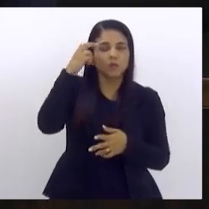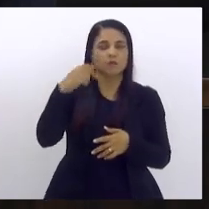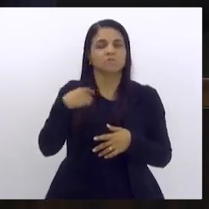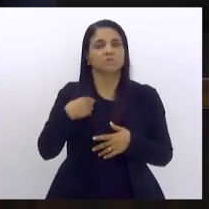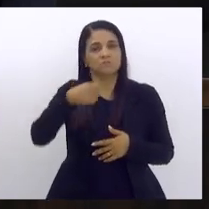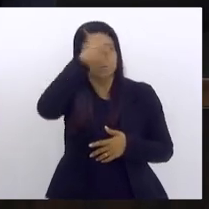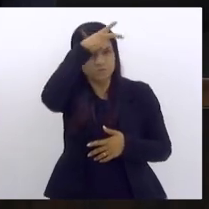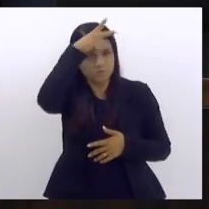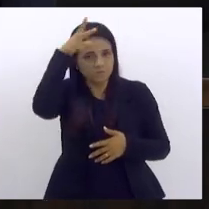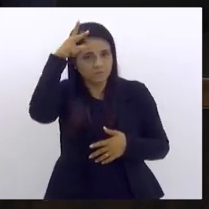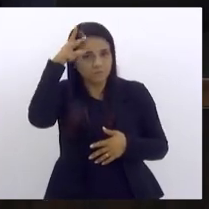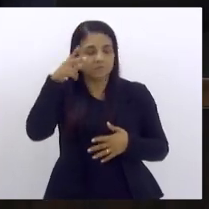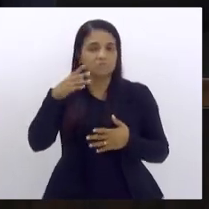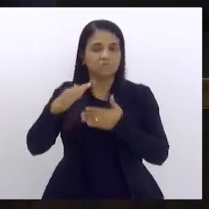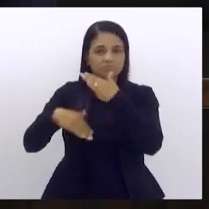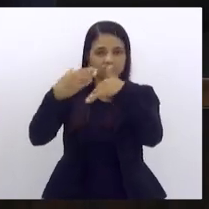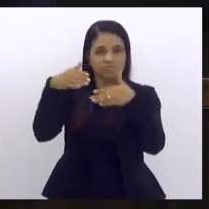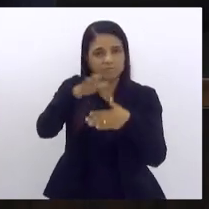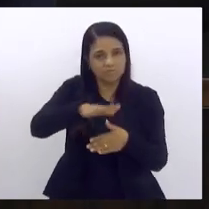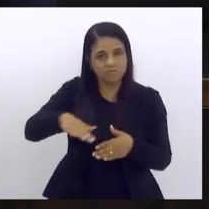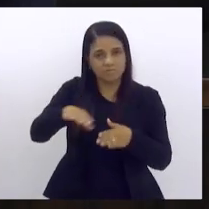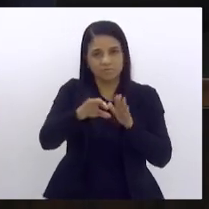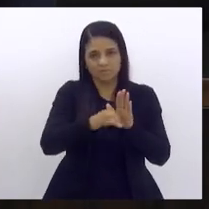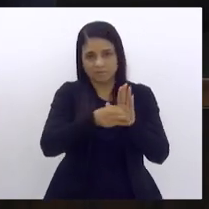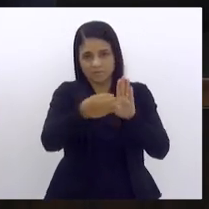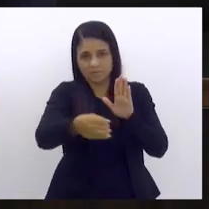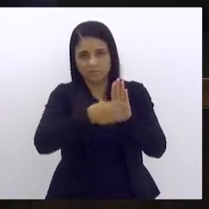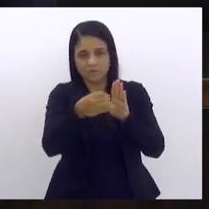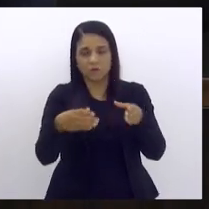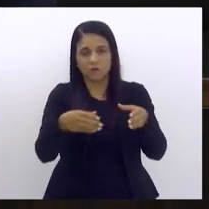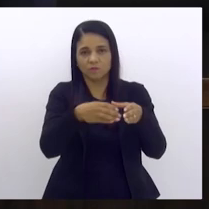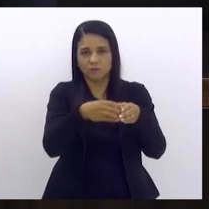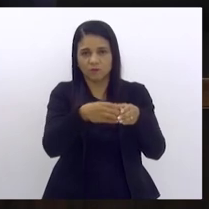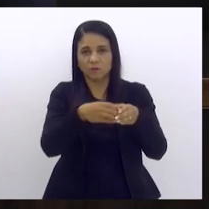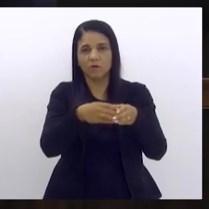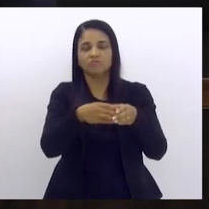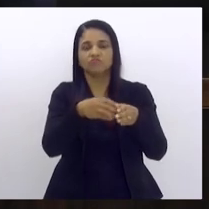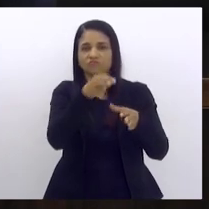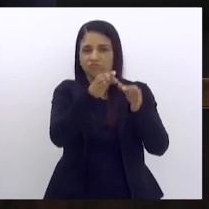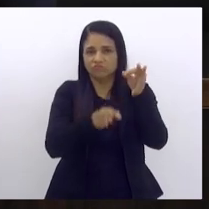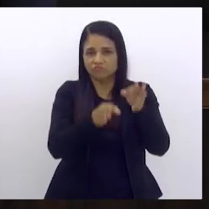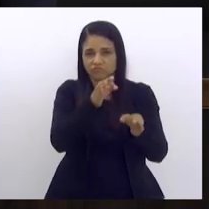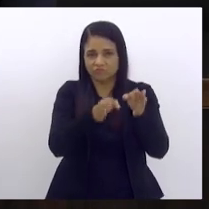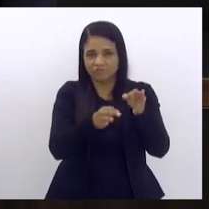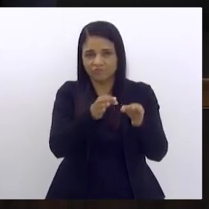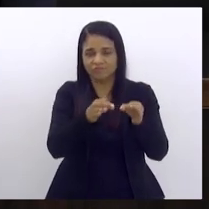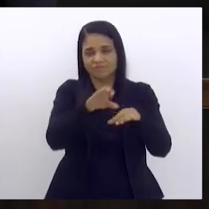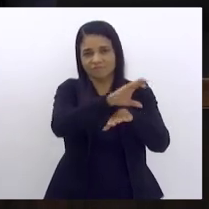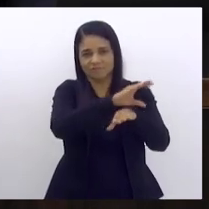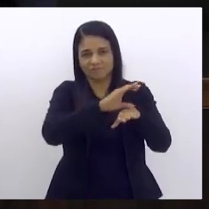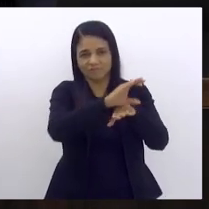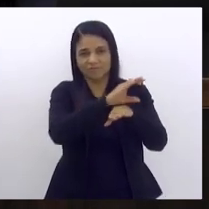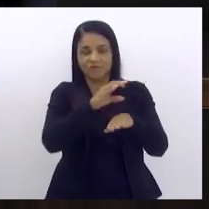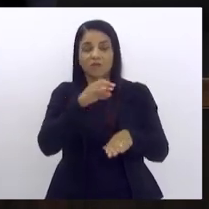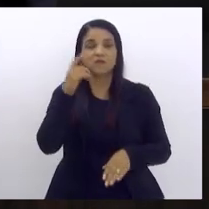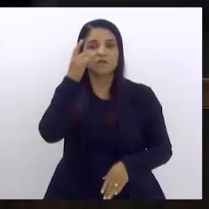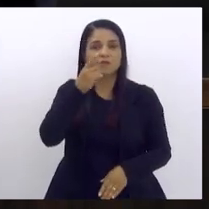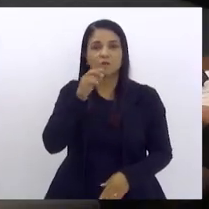Regional. Para emitir parecer pela Comissão de Constituição e Justiça, deputado Rodrigo